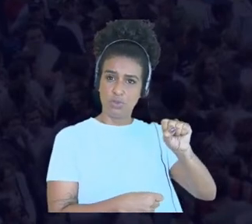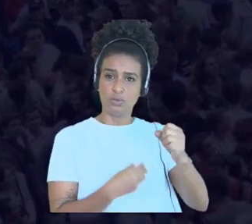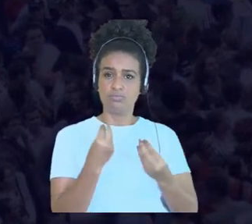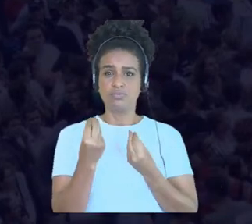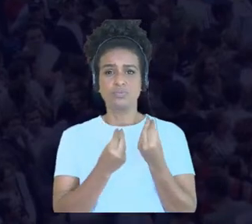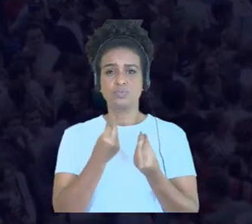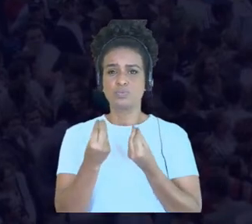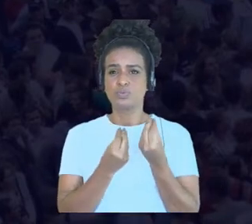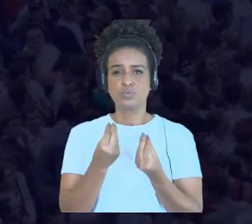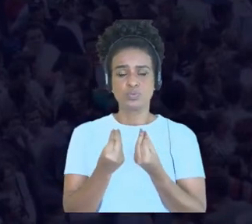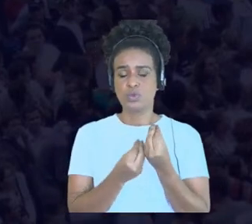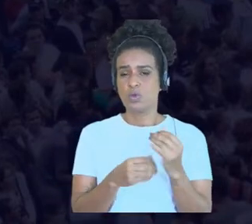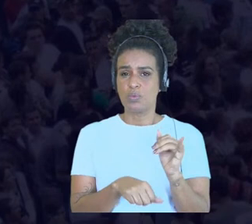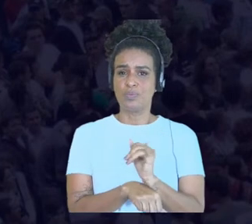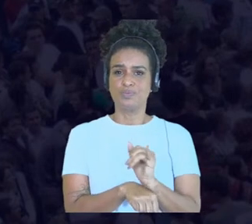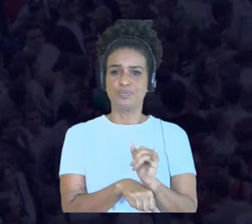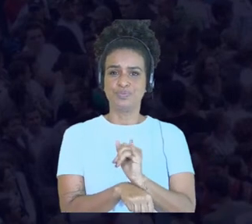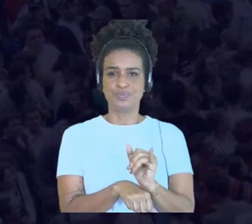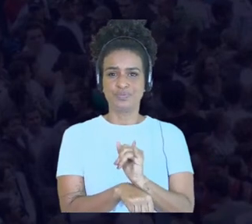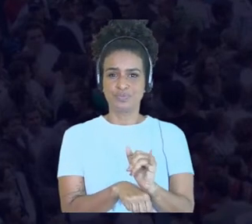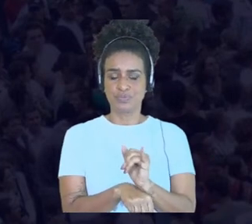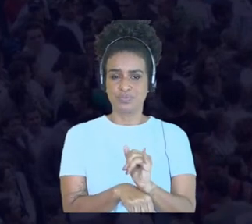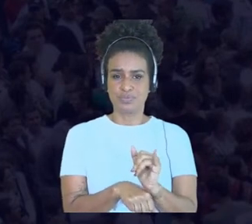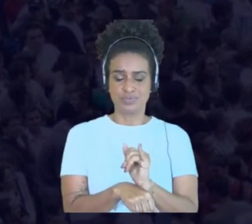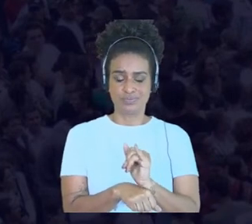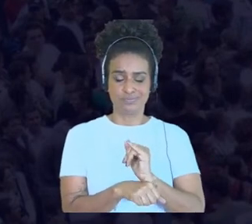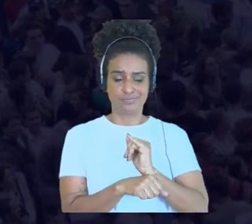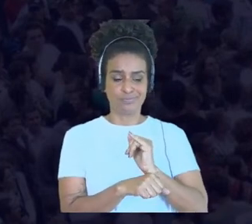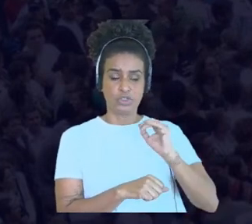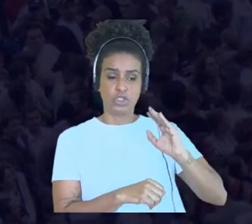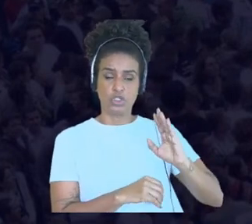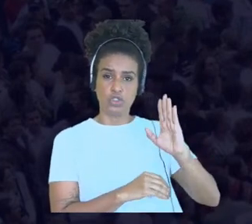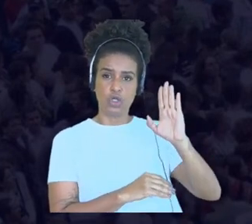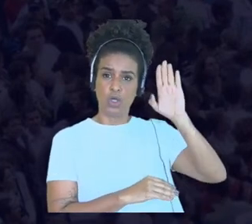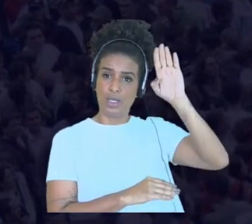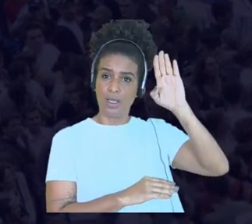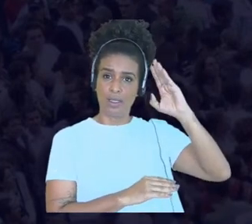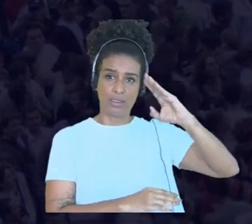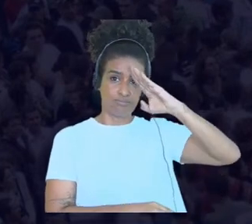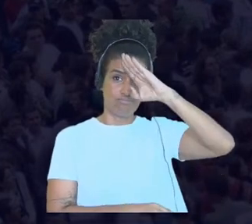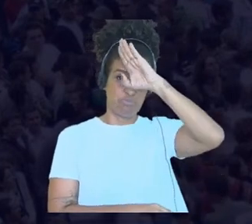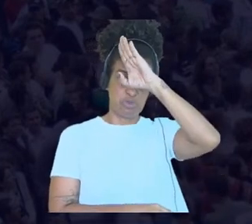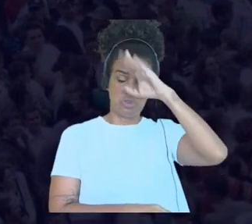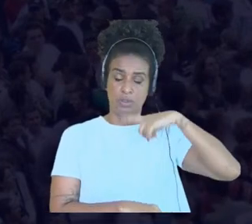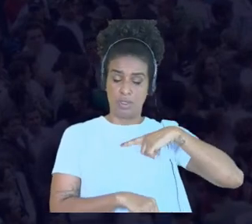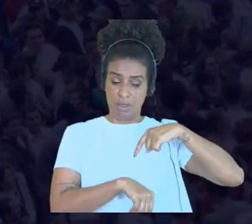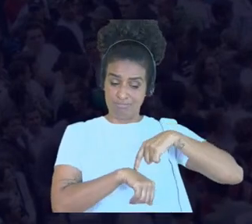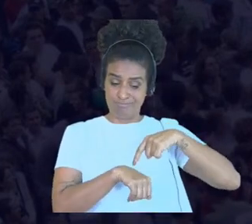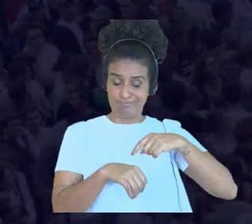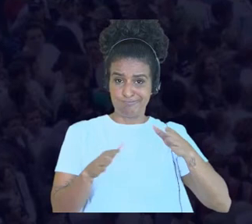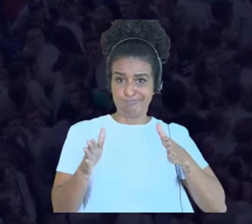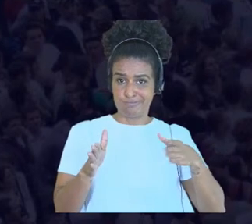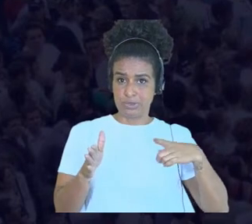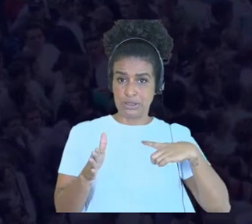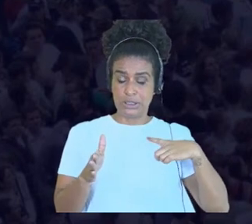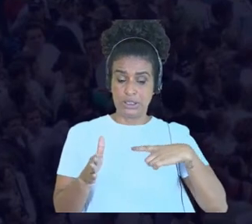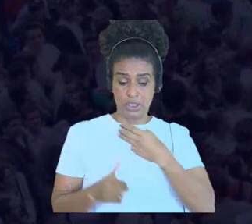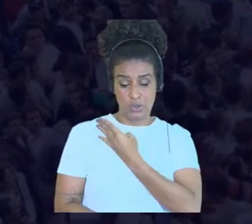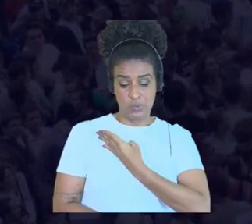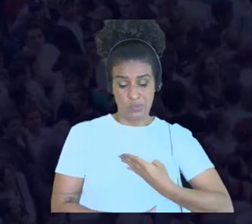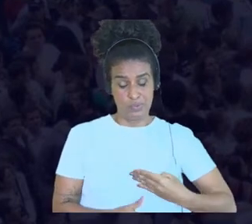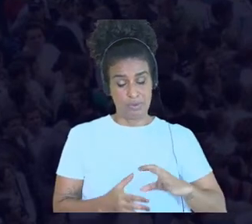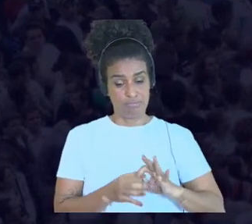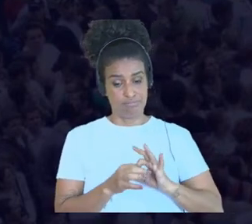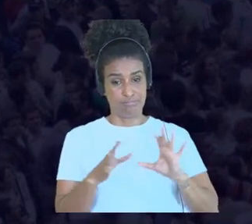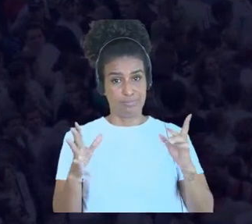a estratégia do candidato Bolsonaro, então, né, isso foi num livro Governabilidade para